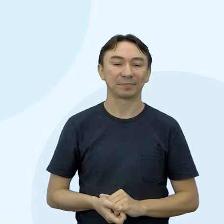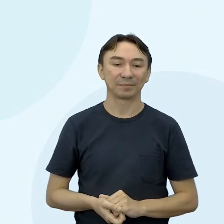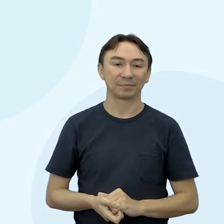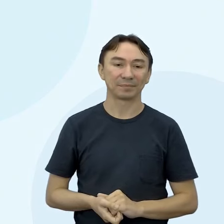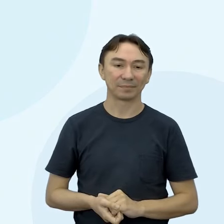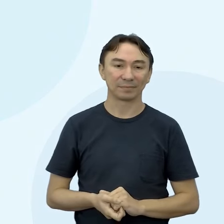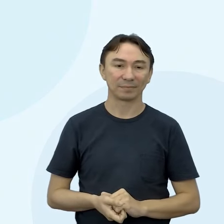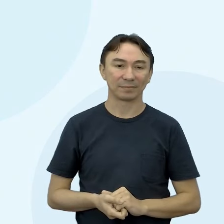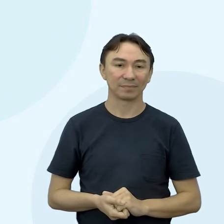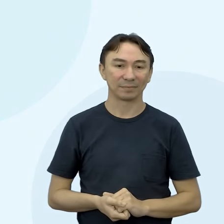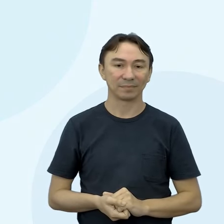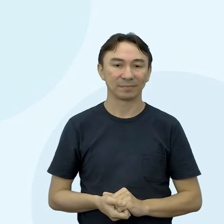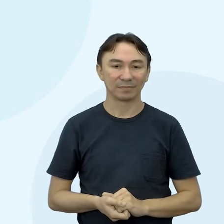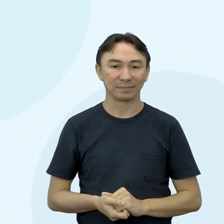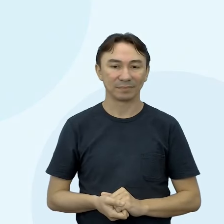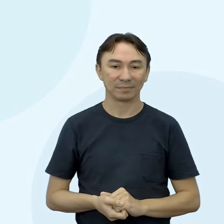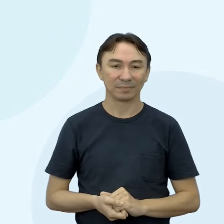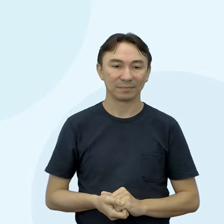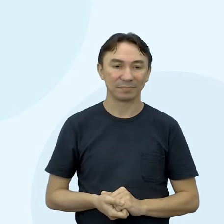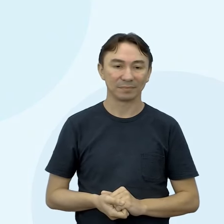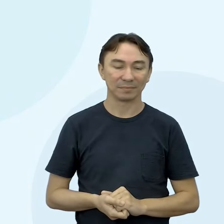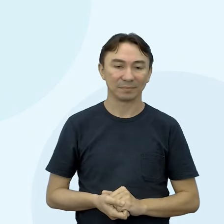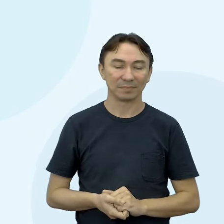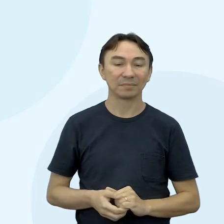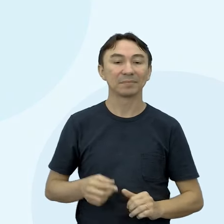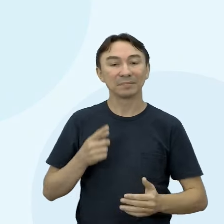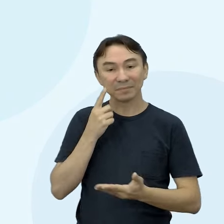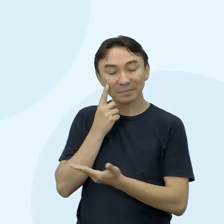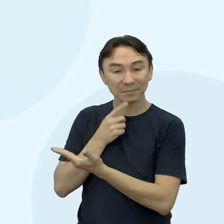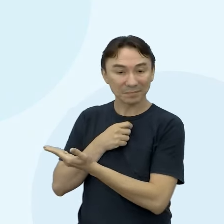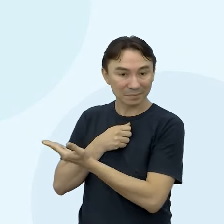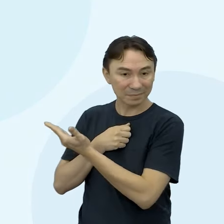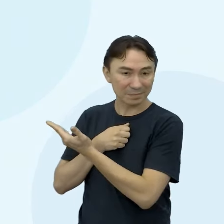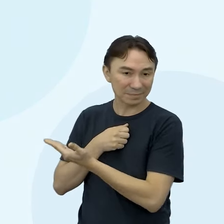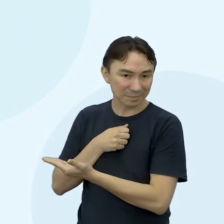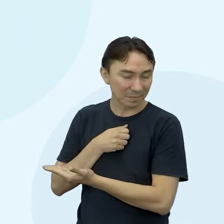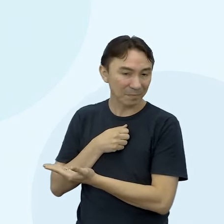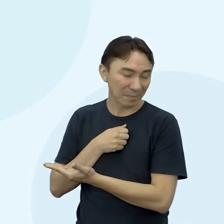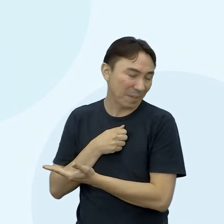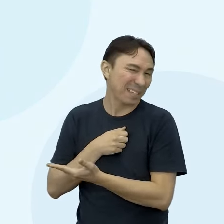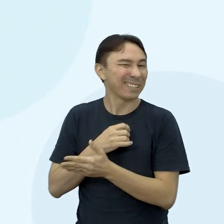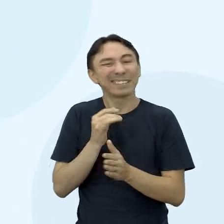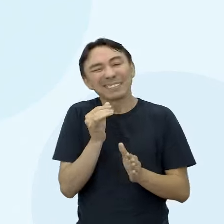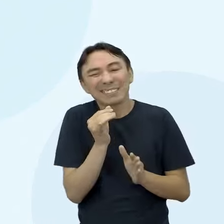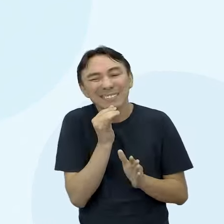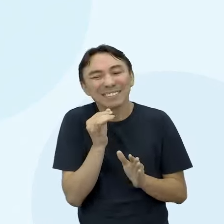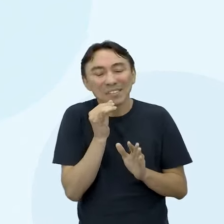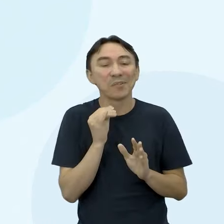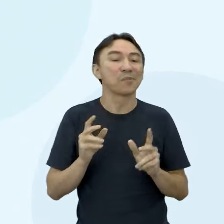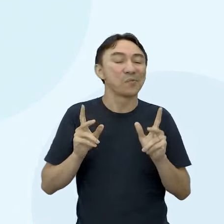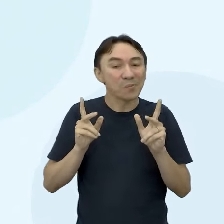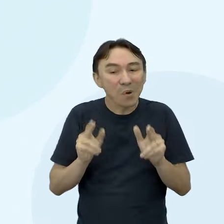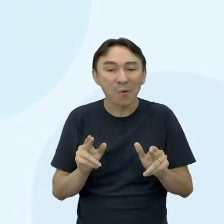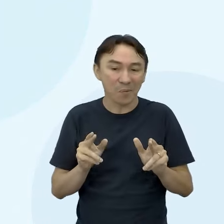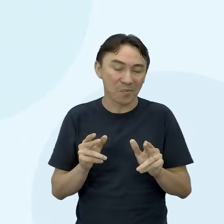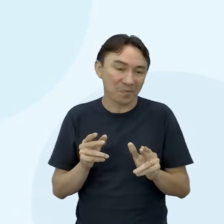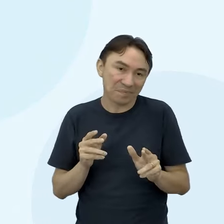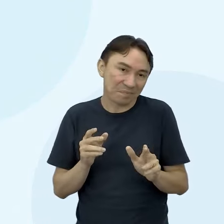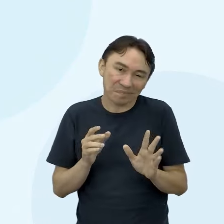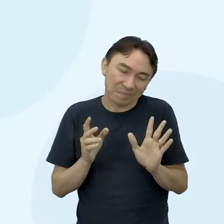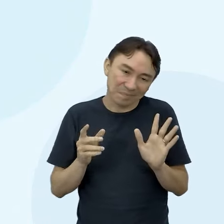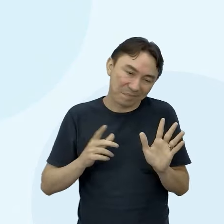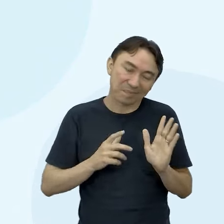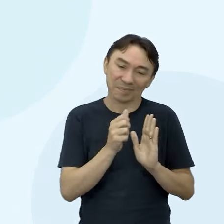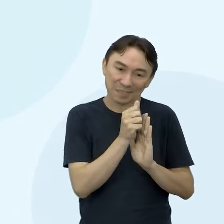Pode pôr a animação. Isso. Então ela geraria como se nós estivéssemos pensando nas atividades